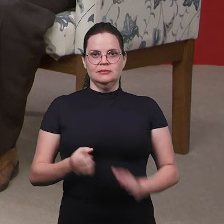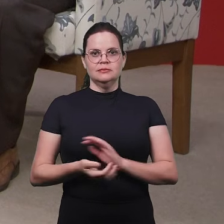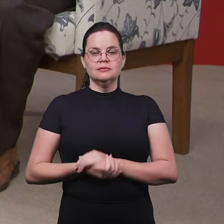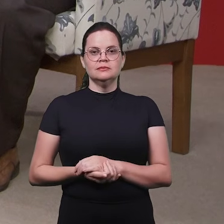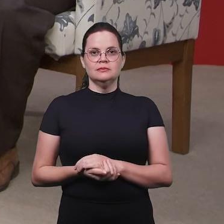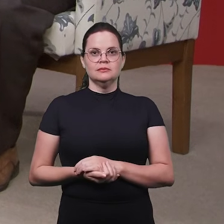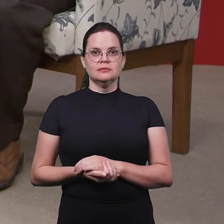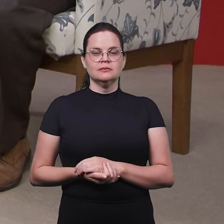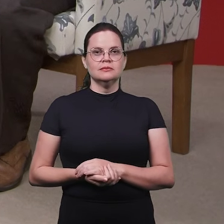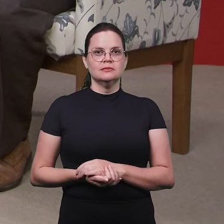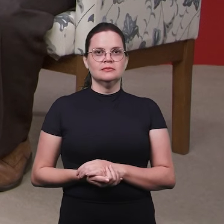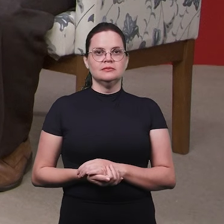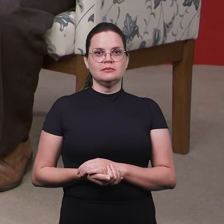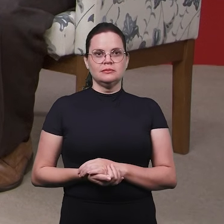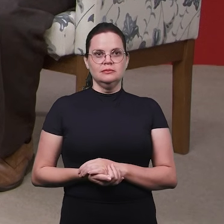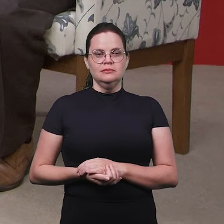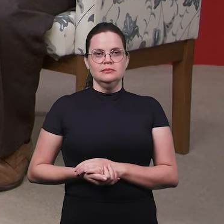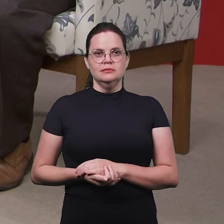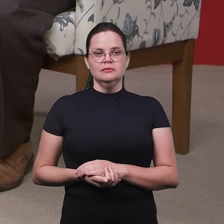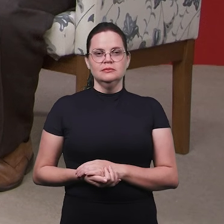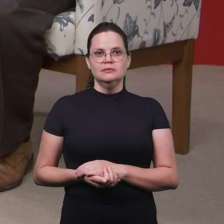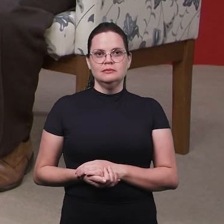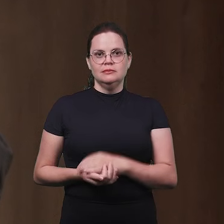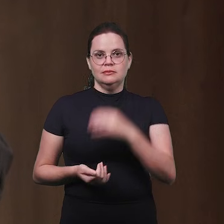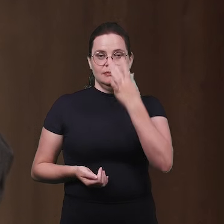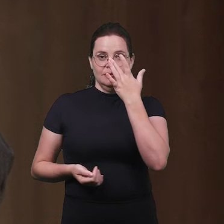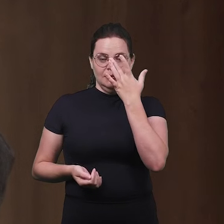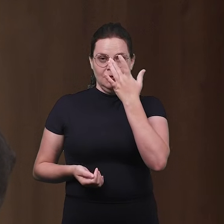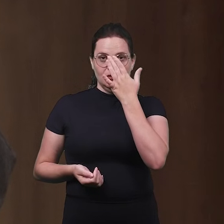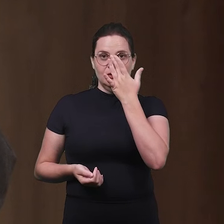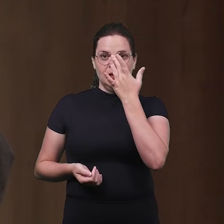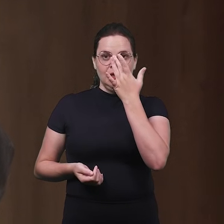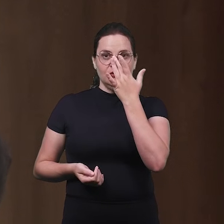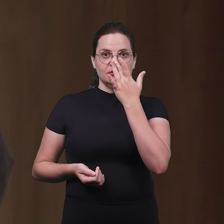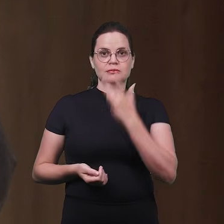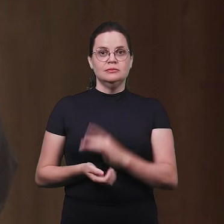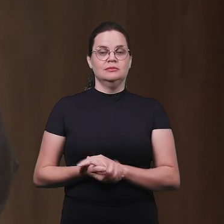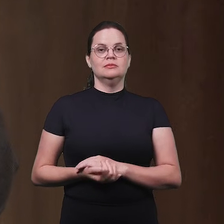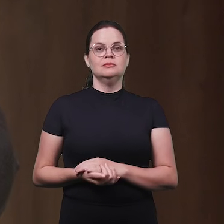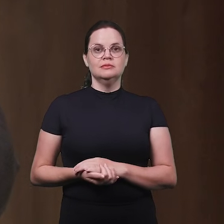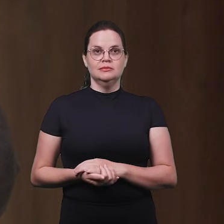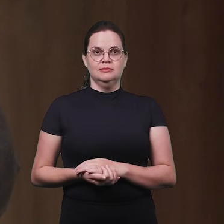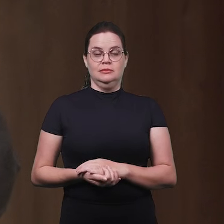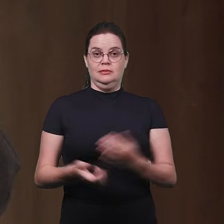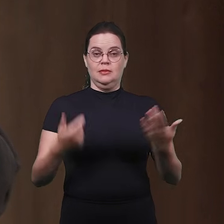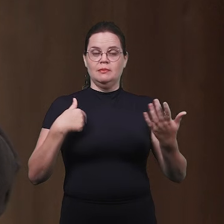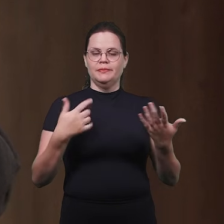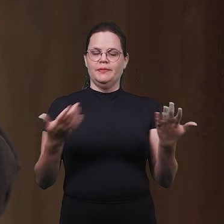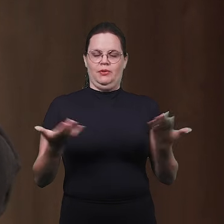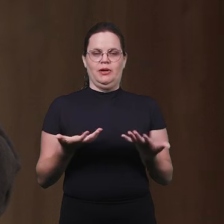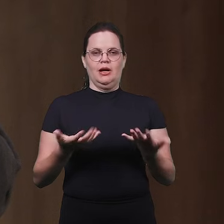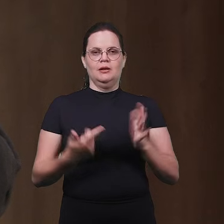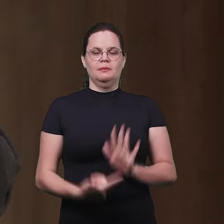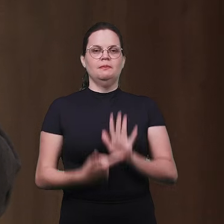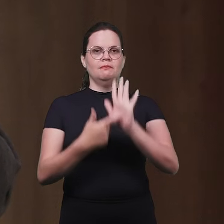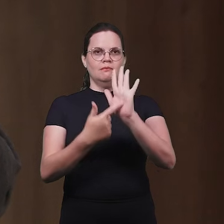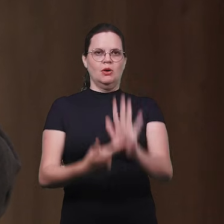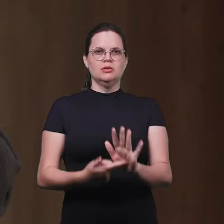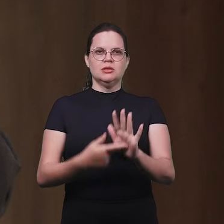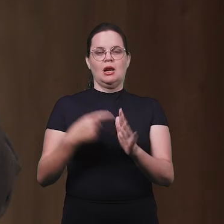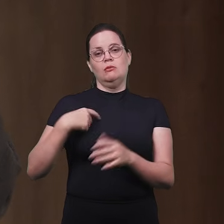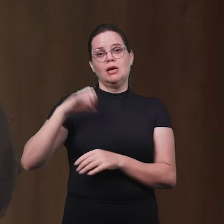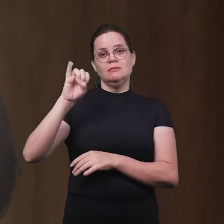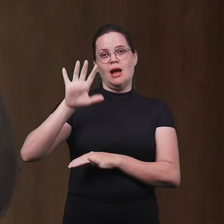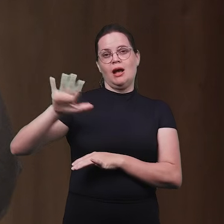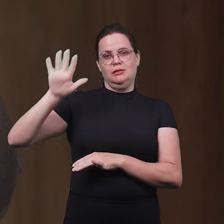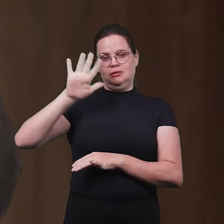Perfeitamente. Pastor Gerson, gostaria de mostrar o quadro com a